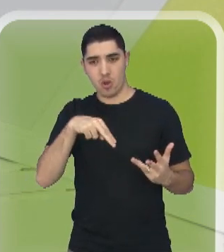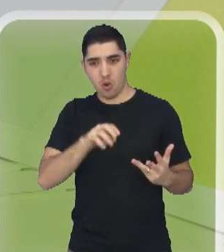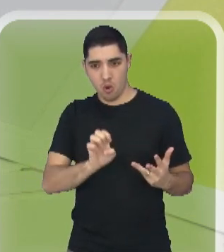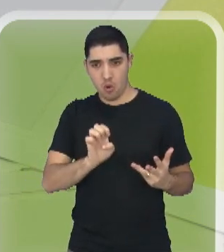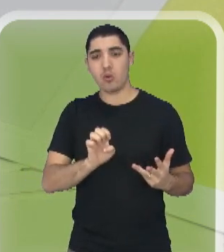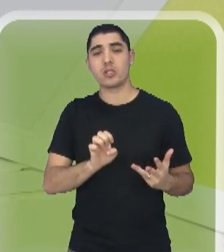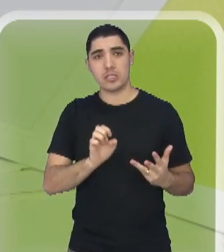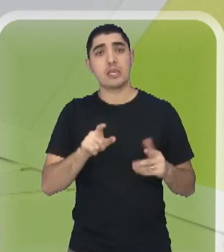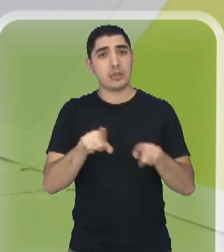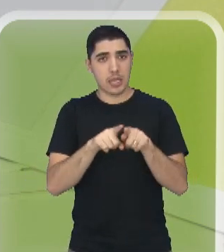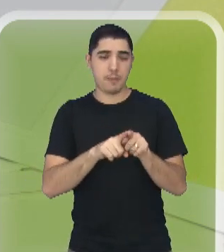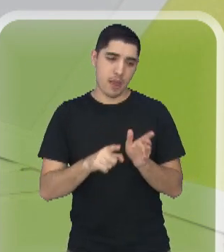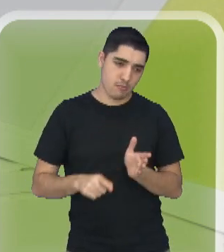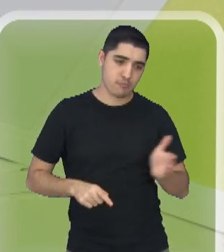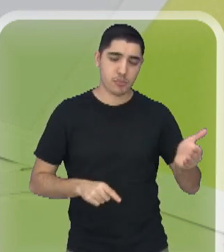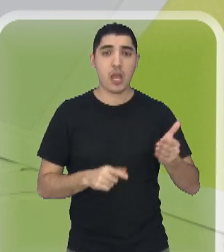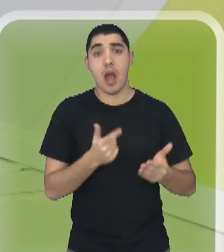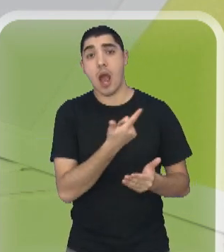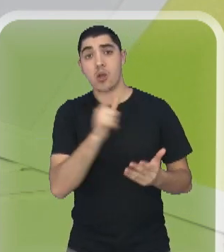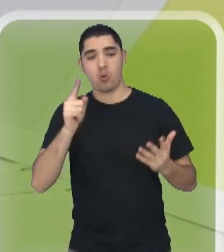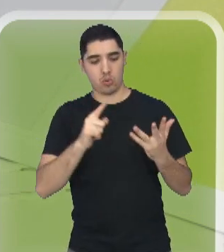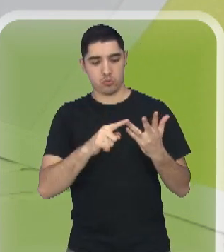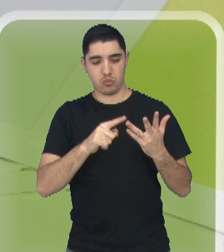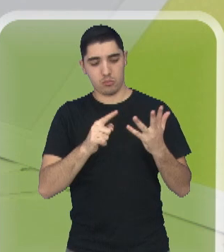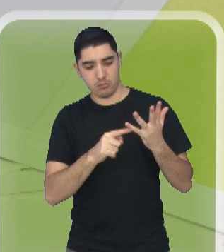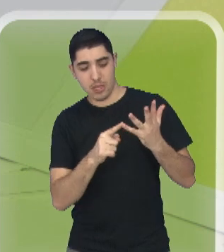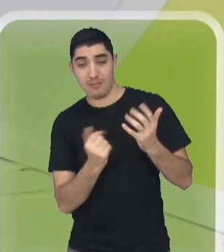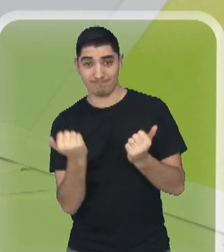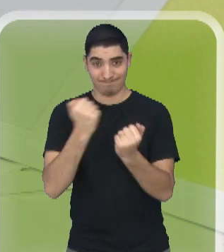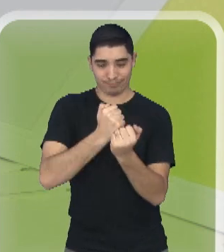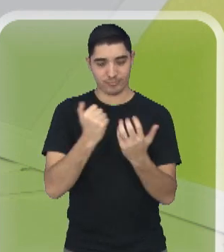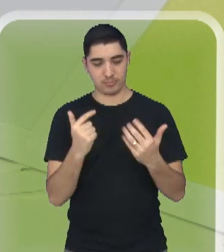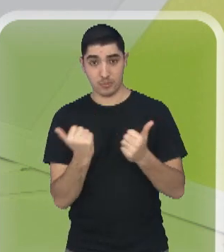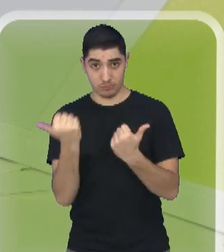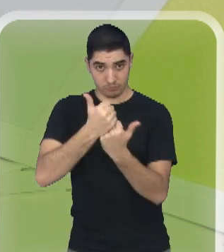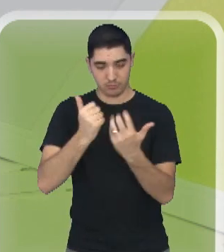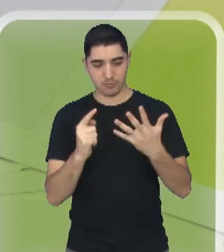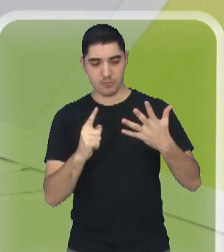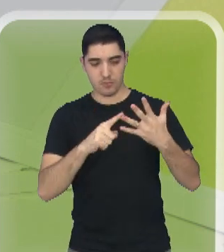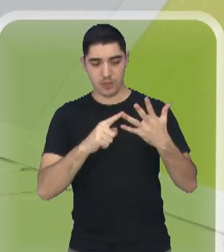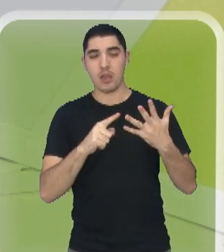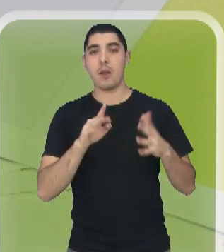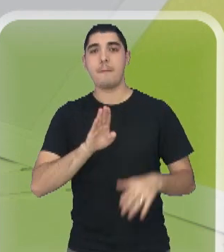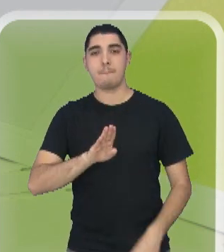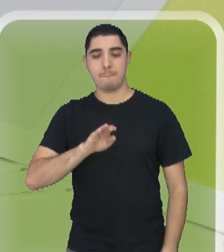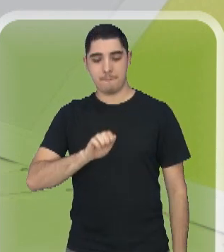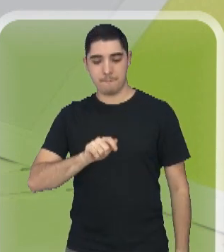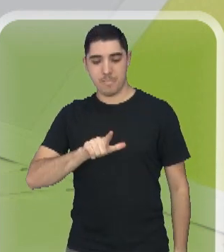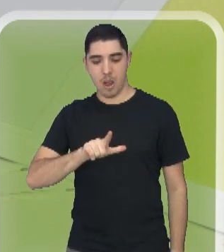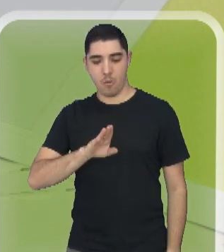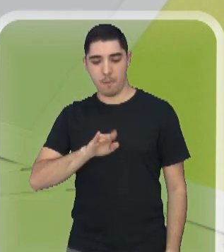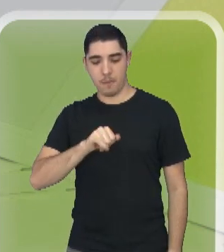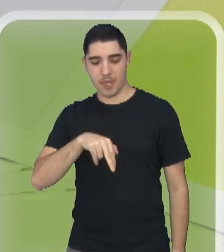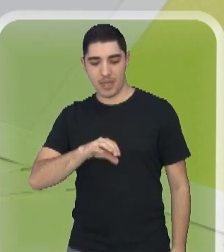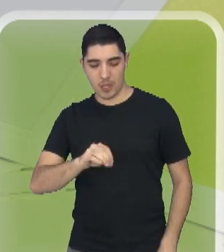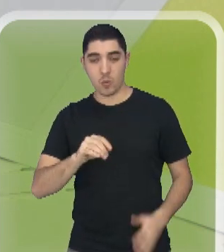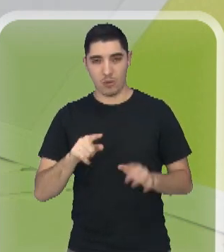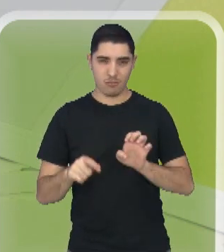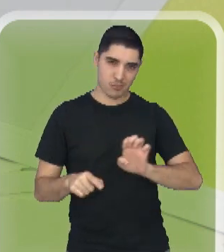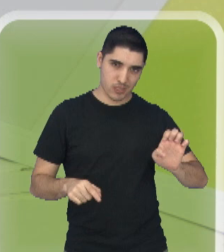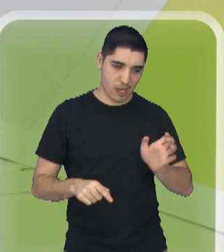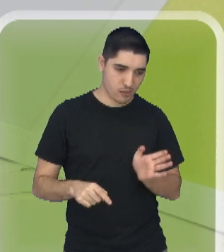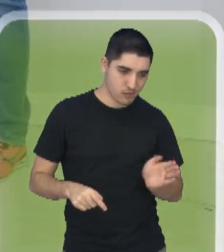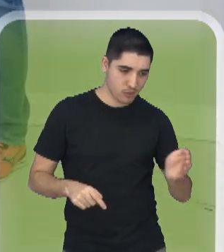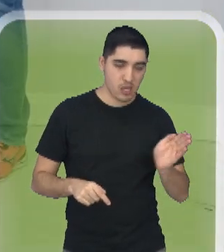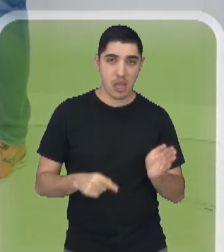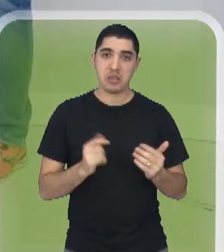assim nessa reta final, mas teve o Balbino, que acabou substituindo ali pela esquerda, também correspondeu. Enfim, dependendo do que... E tem um menino também que entrou